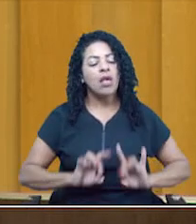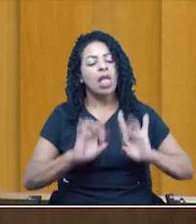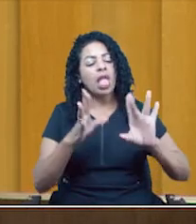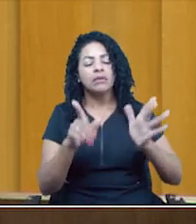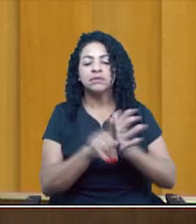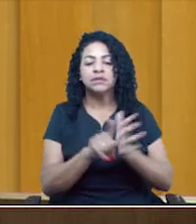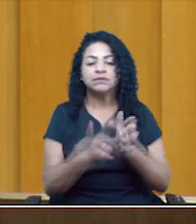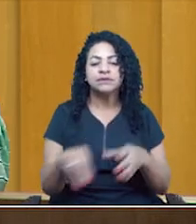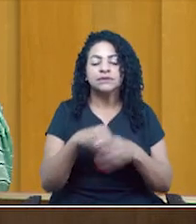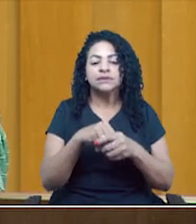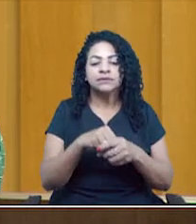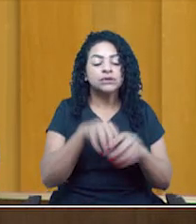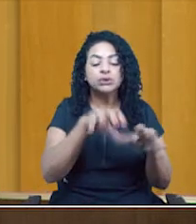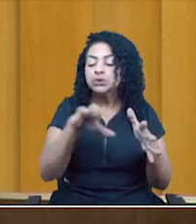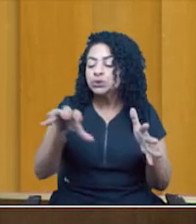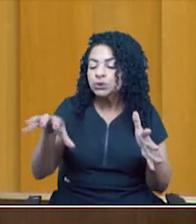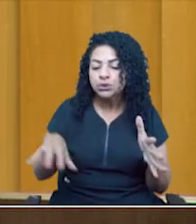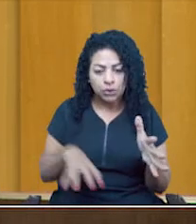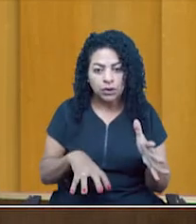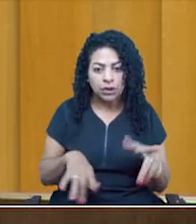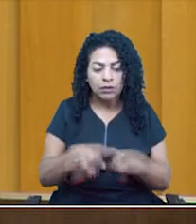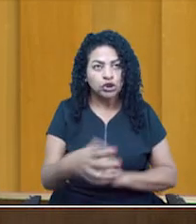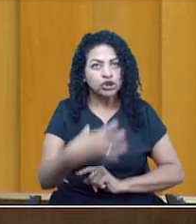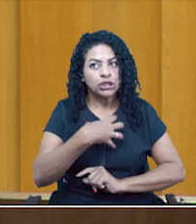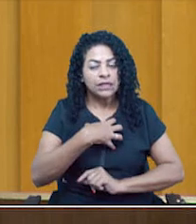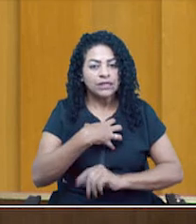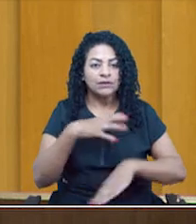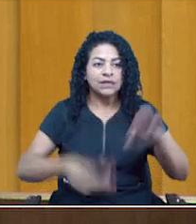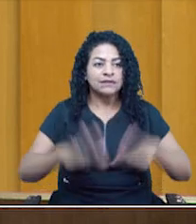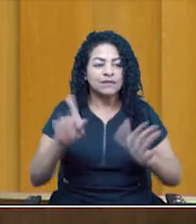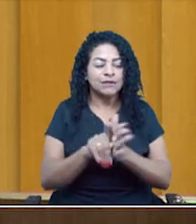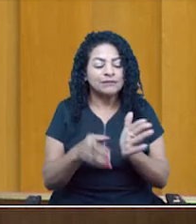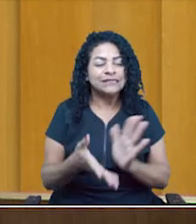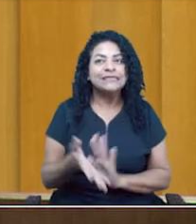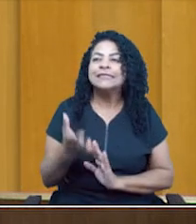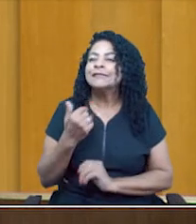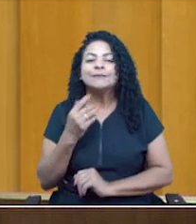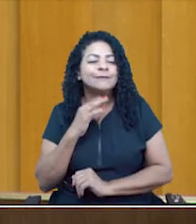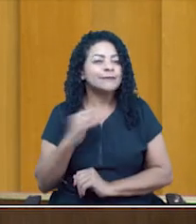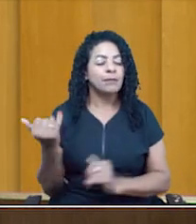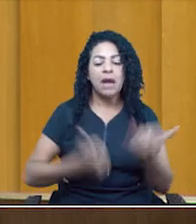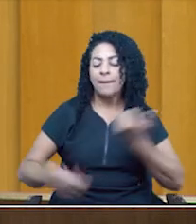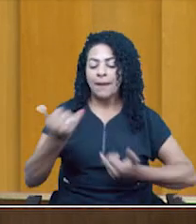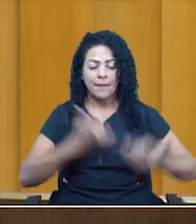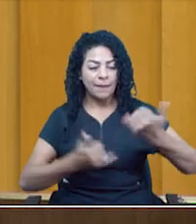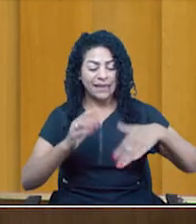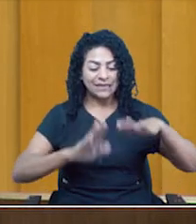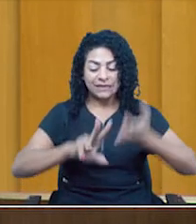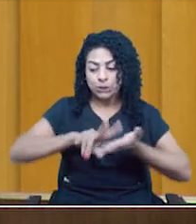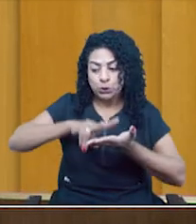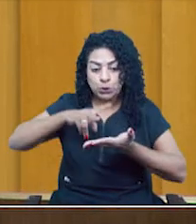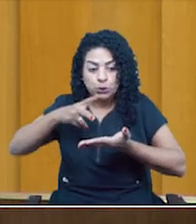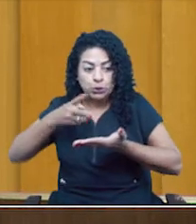modo a colocar, porque a maneira como a notícia às vezes chega, ela pode ser interpretada da